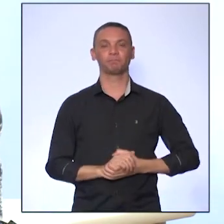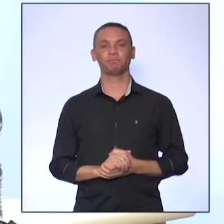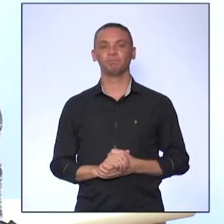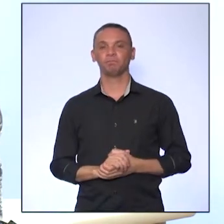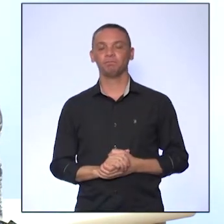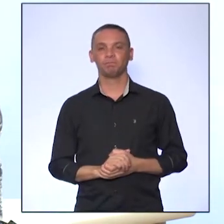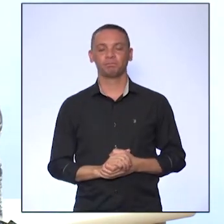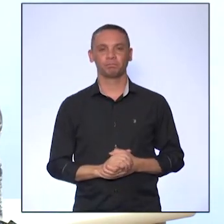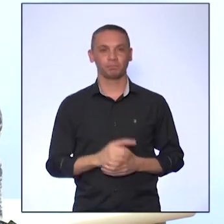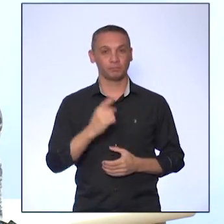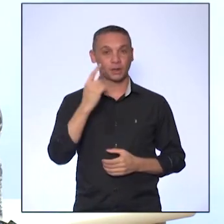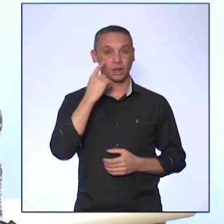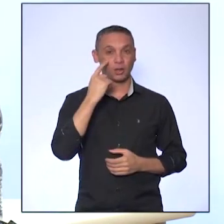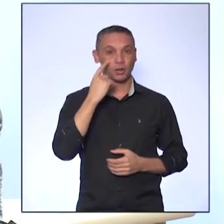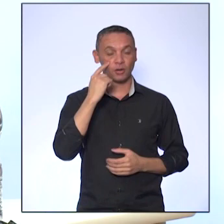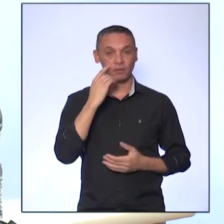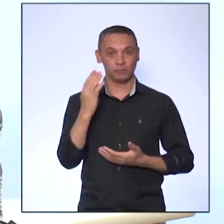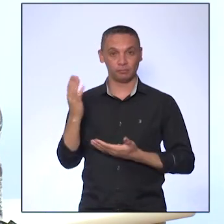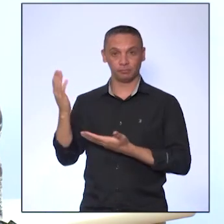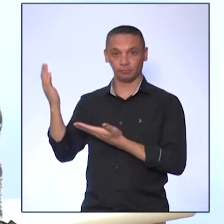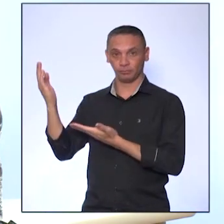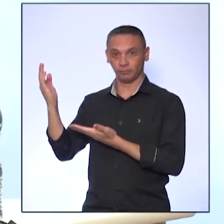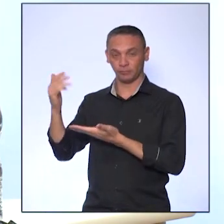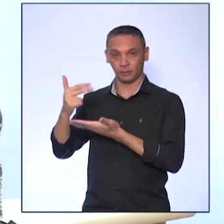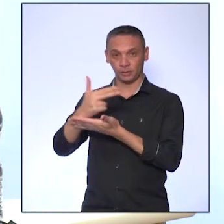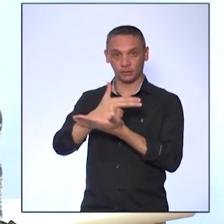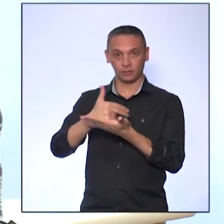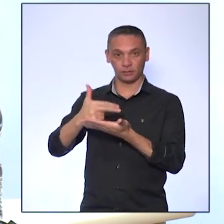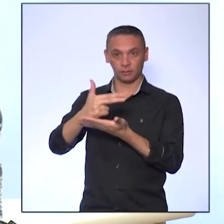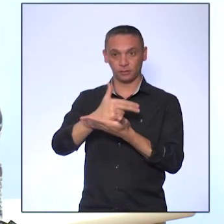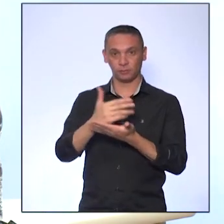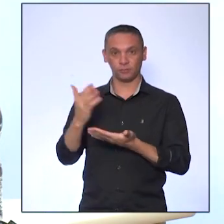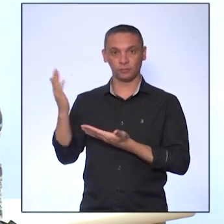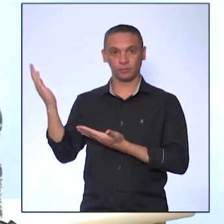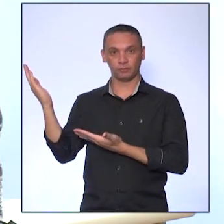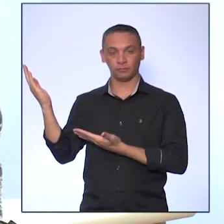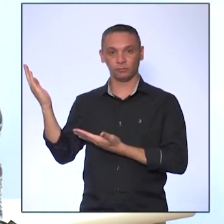Bom, eu vou mostrar uma imagem aqui para vocês.